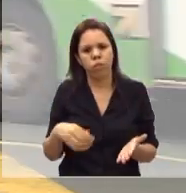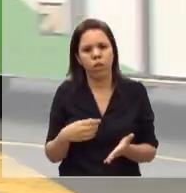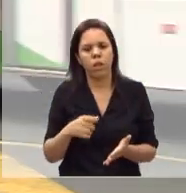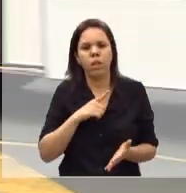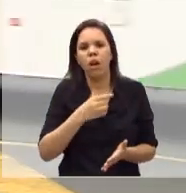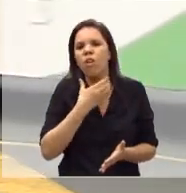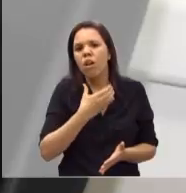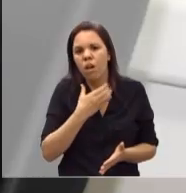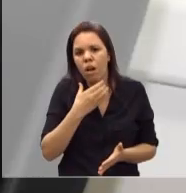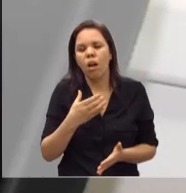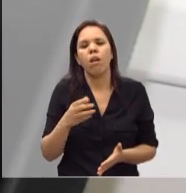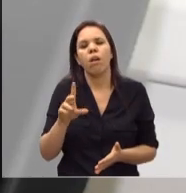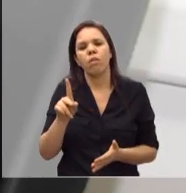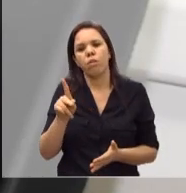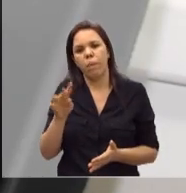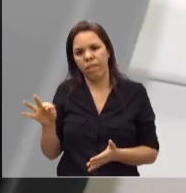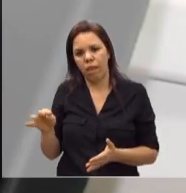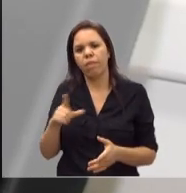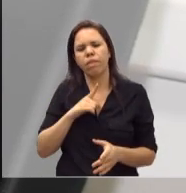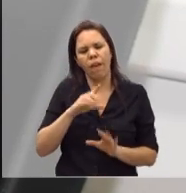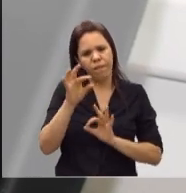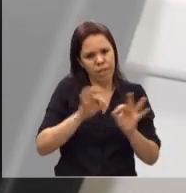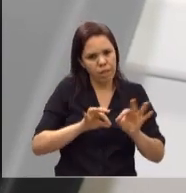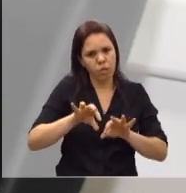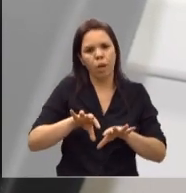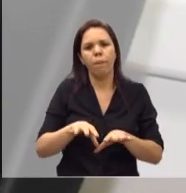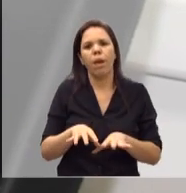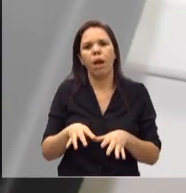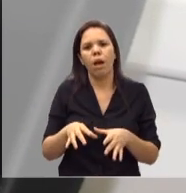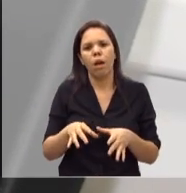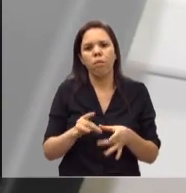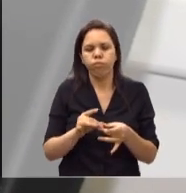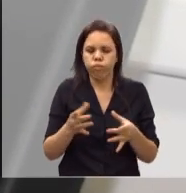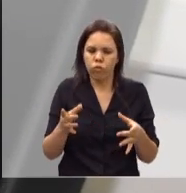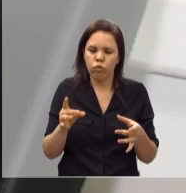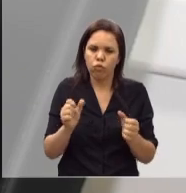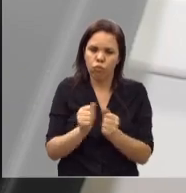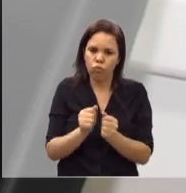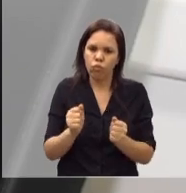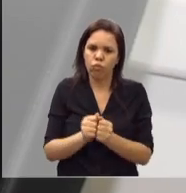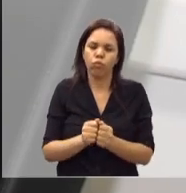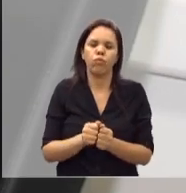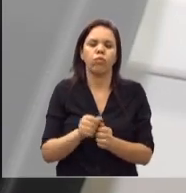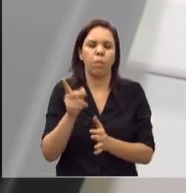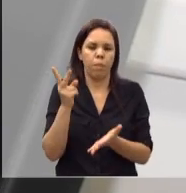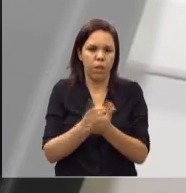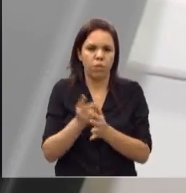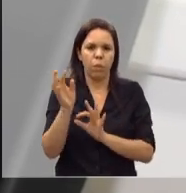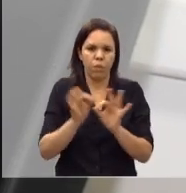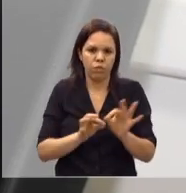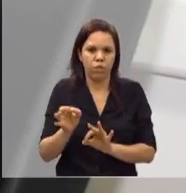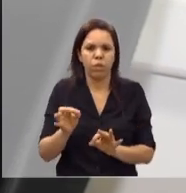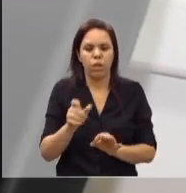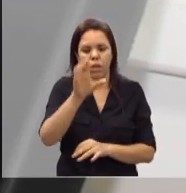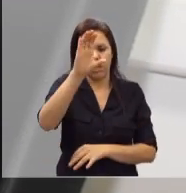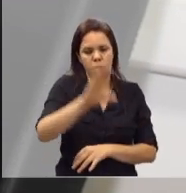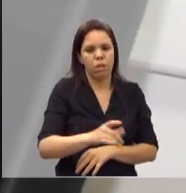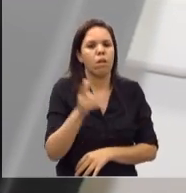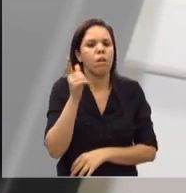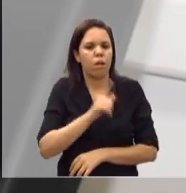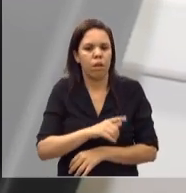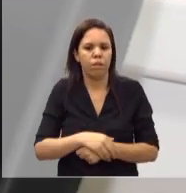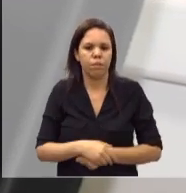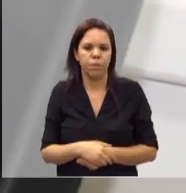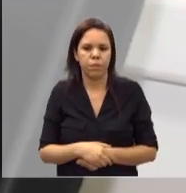uma outra visão desse projeto aqui. Então eu vou dividir com ele, que não tem vaidade nenhuma. O importante é que o cidadão ganhe e a criança